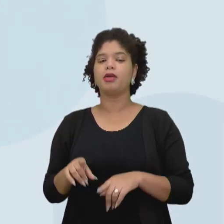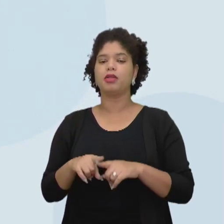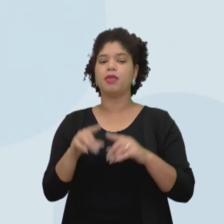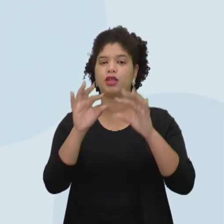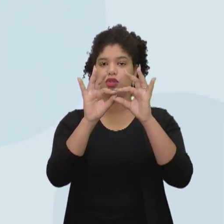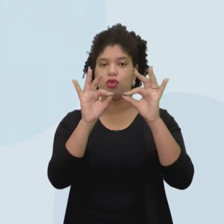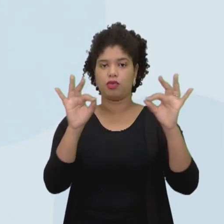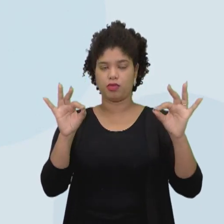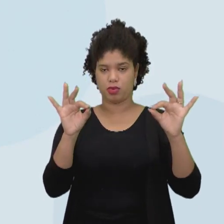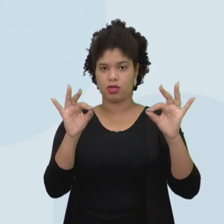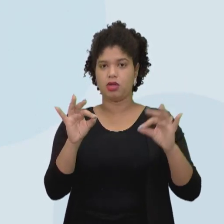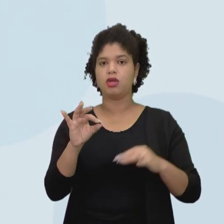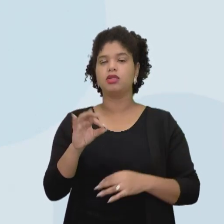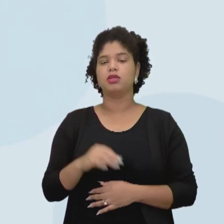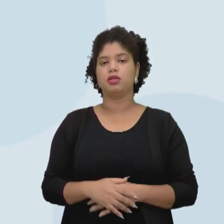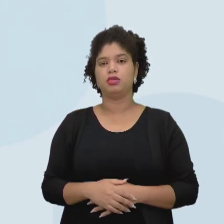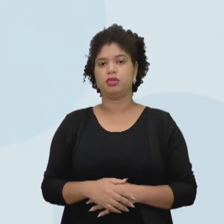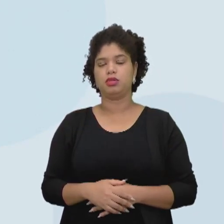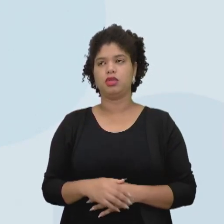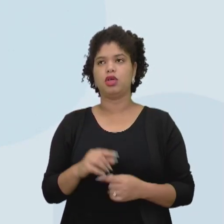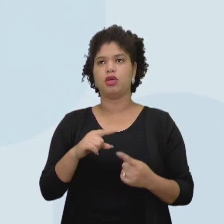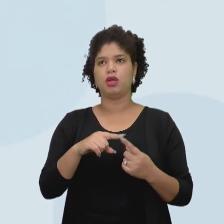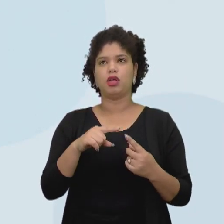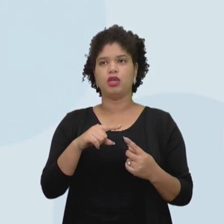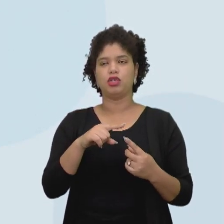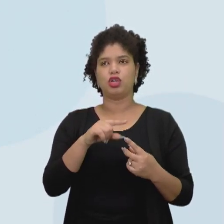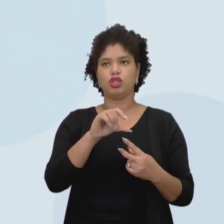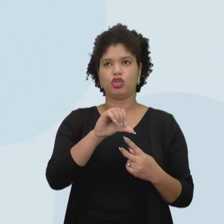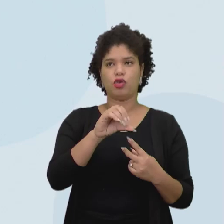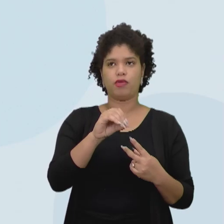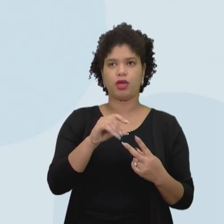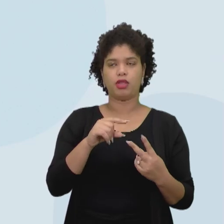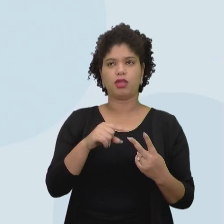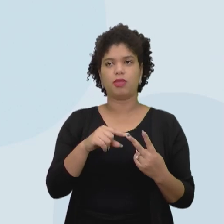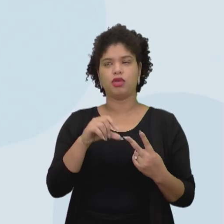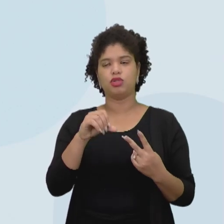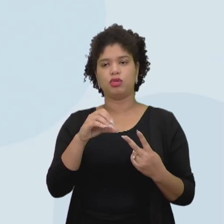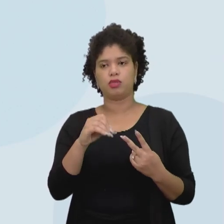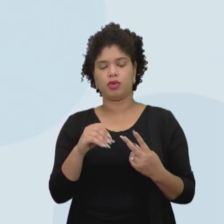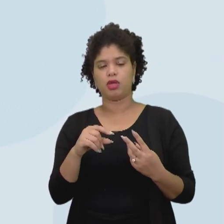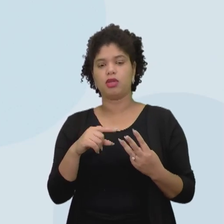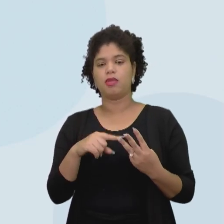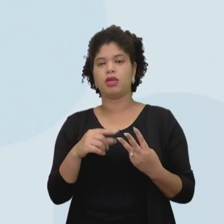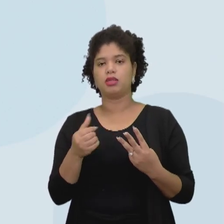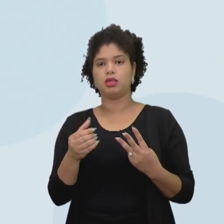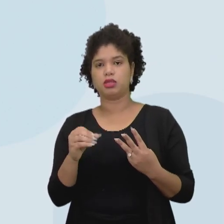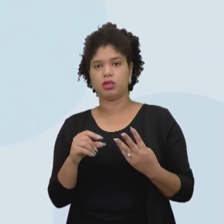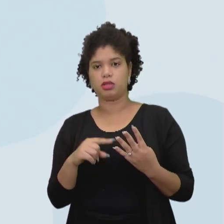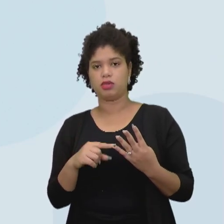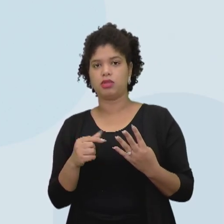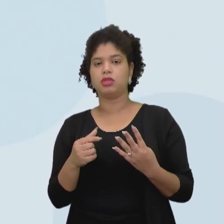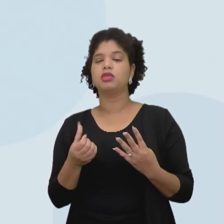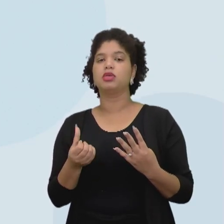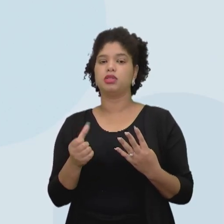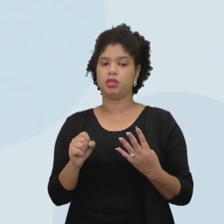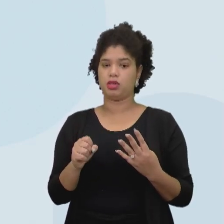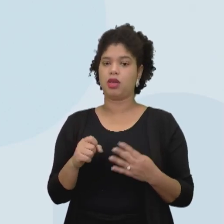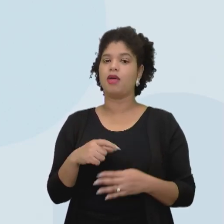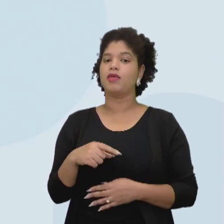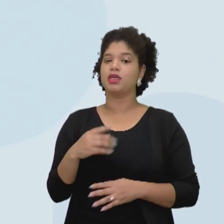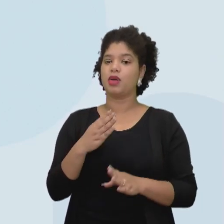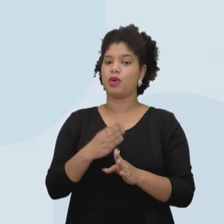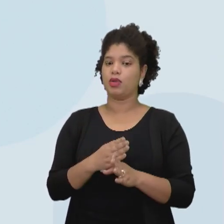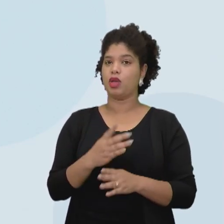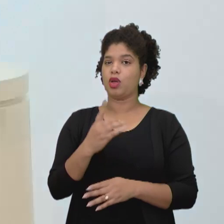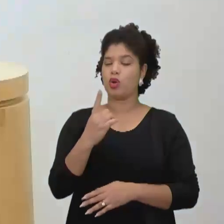cima, certo? Então, 90 mais 90 mais 188,4, você vai descobrir uma volta